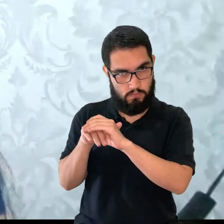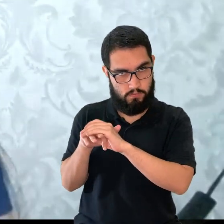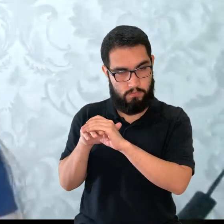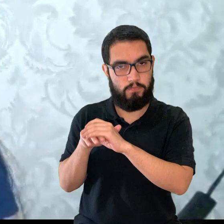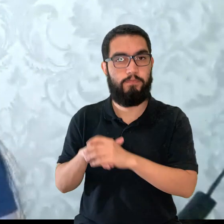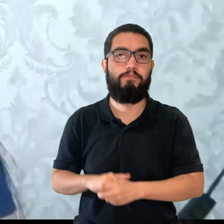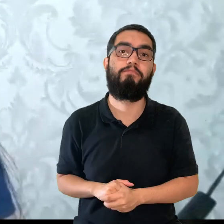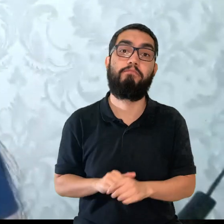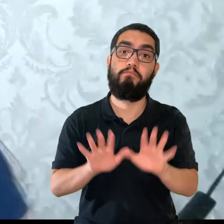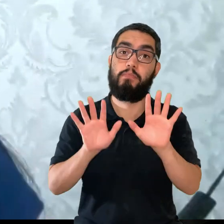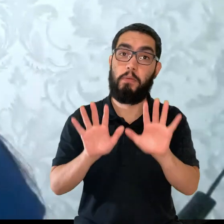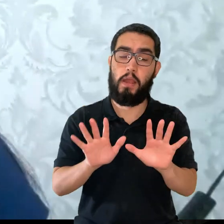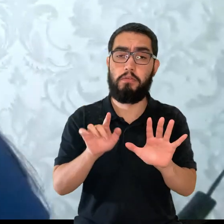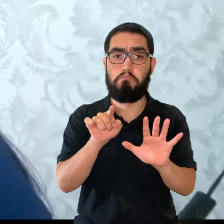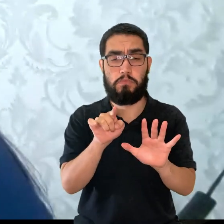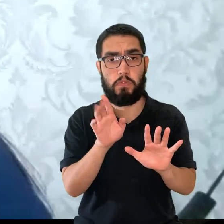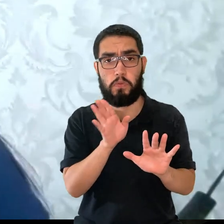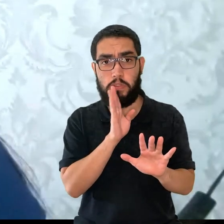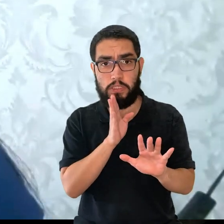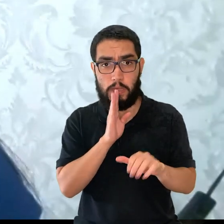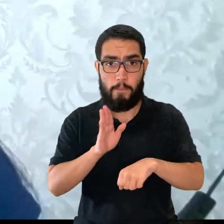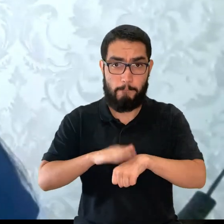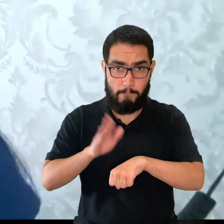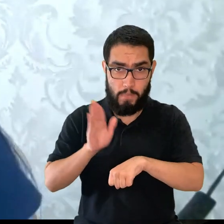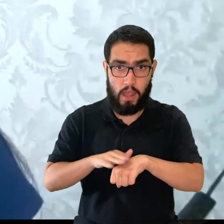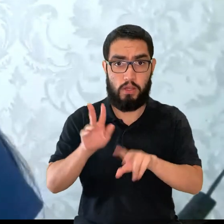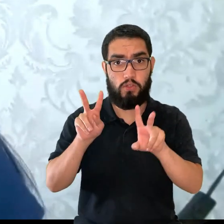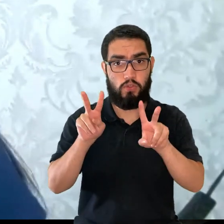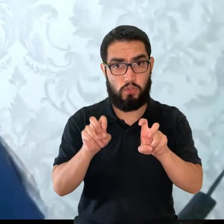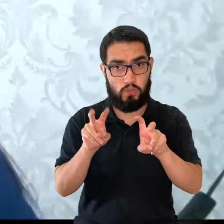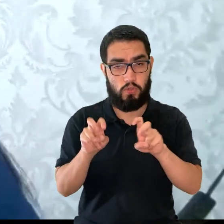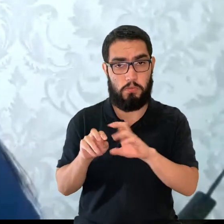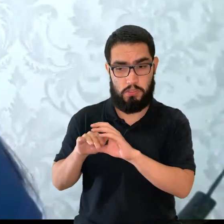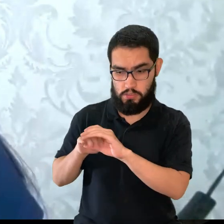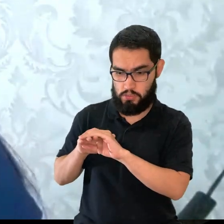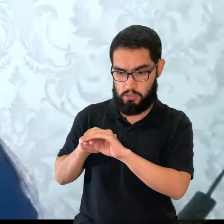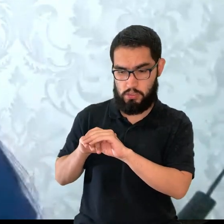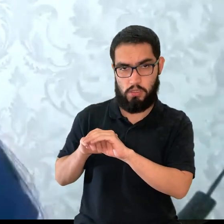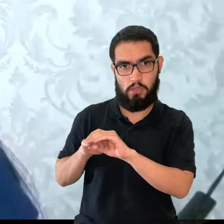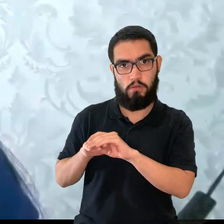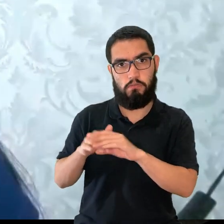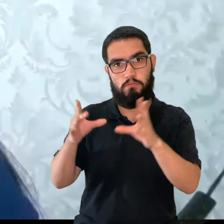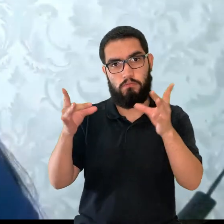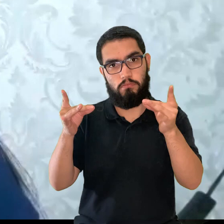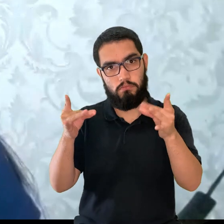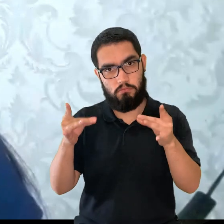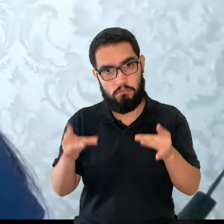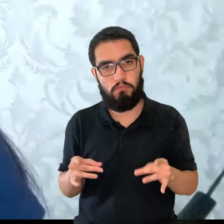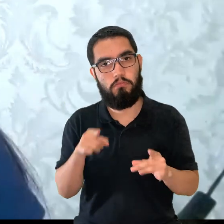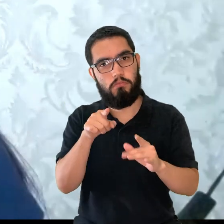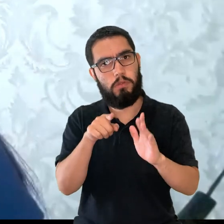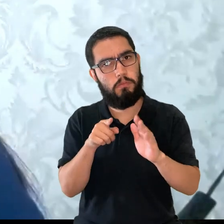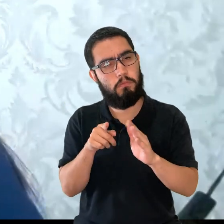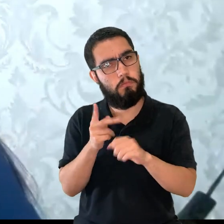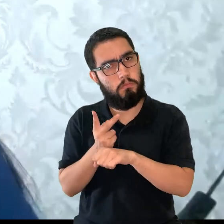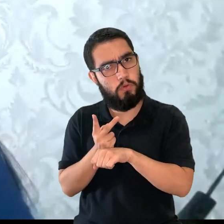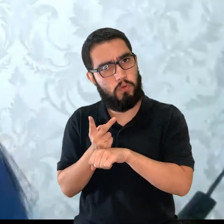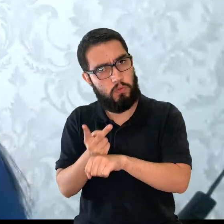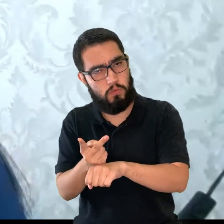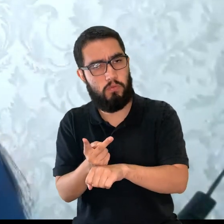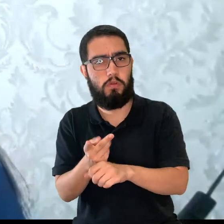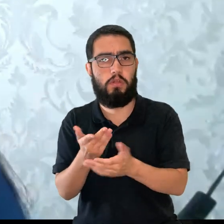a Libras na mão. Mas, para você conhecer mais sobre a Libras Tátil, as técnicas que existem,